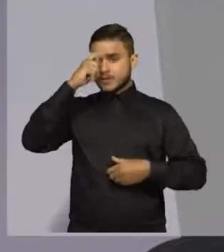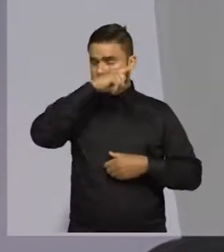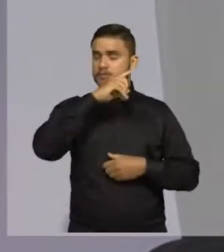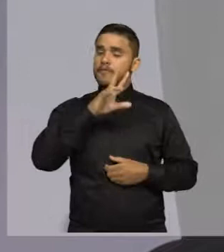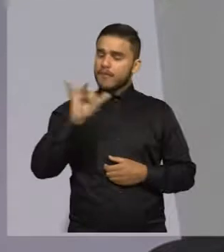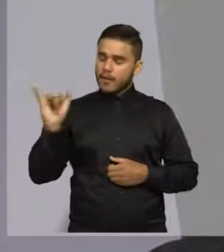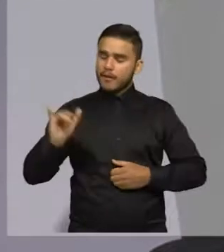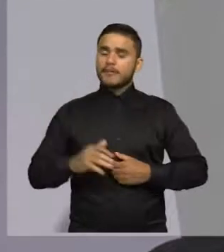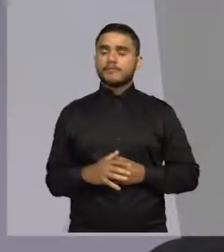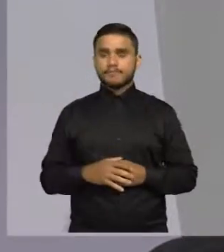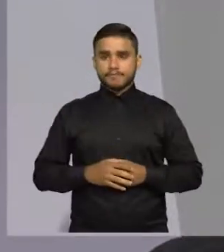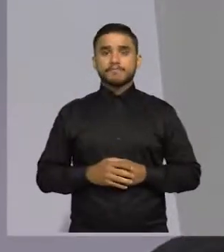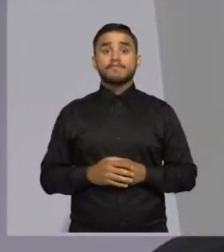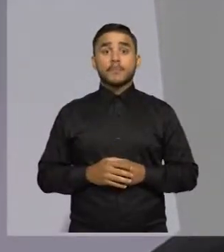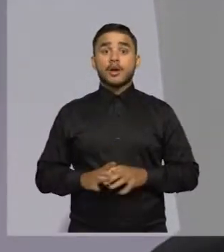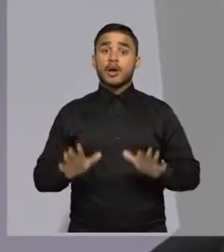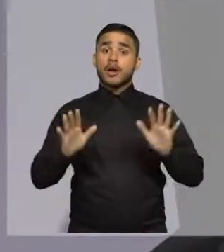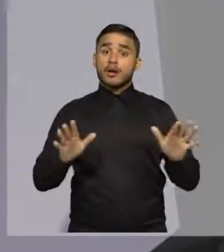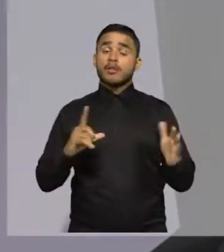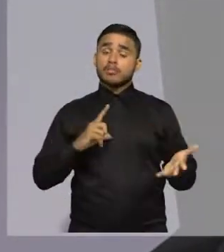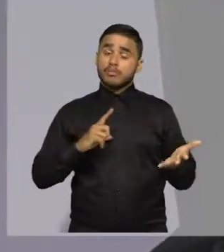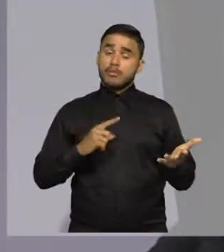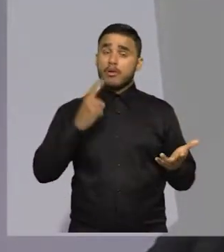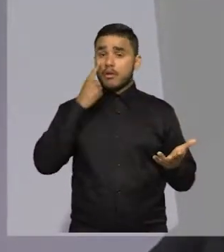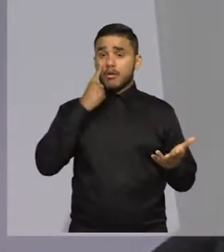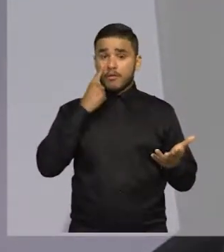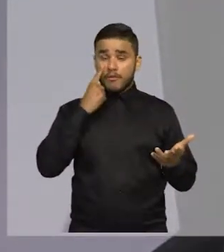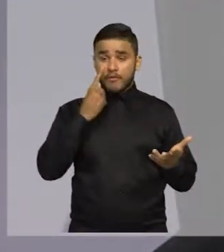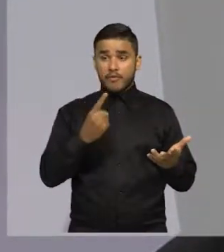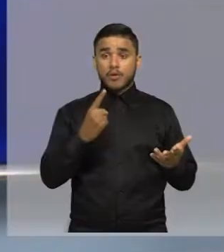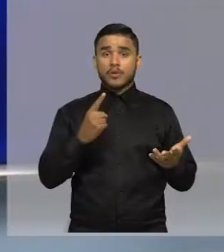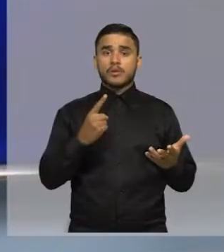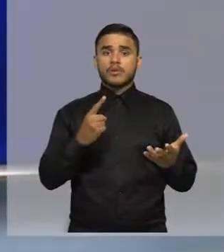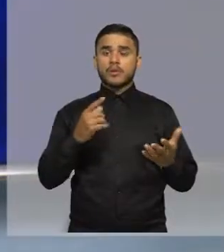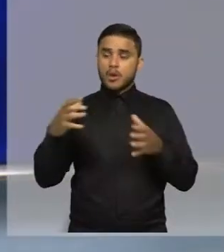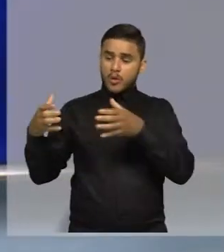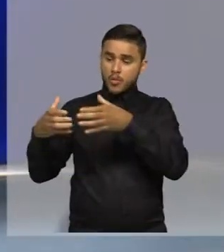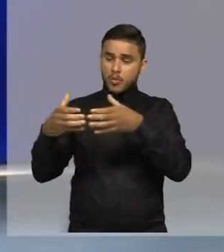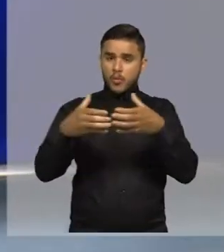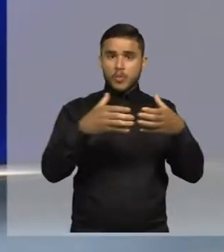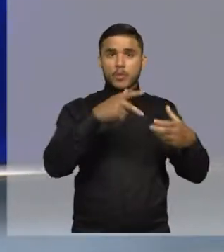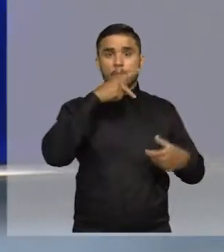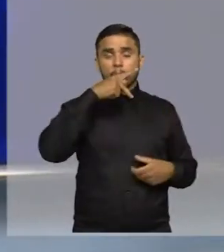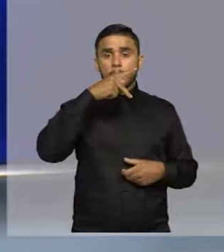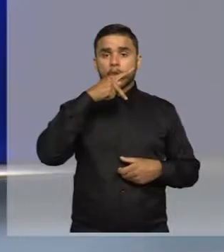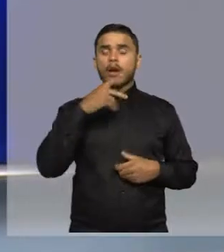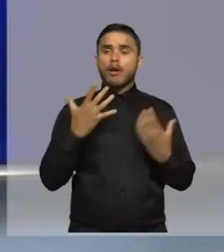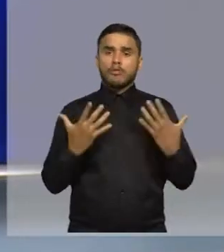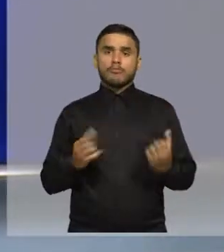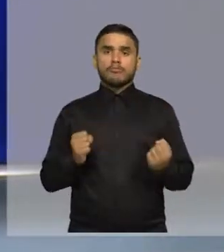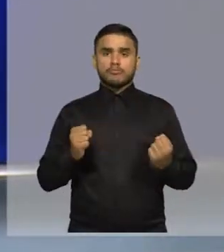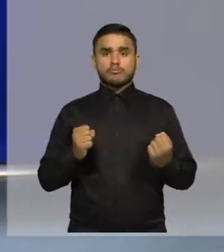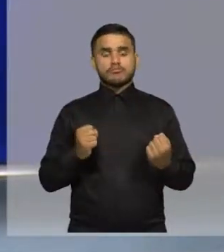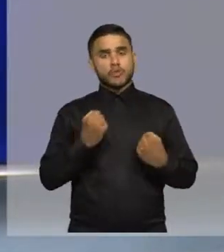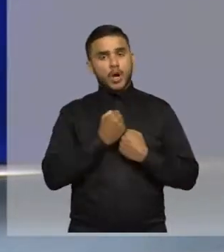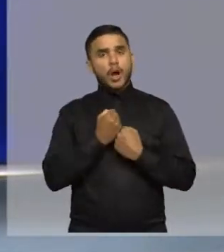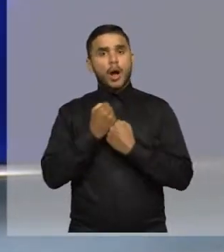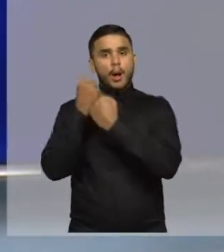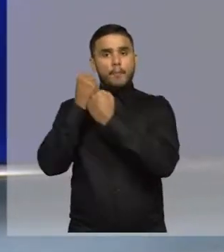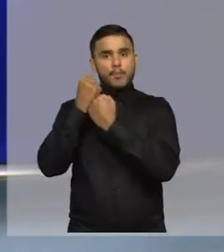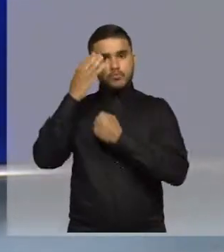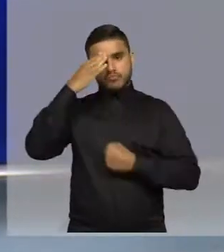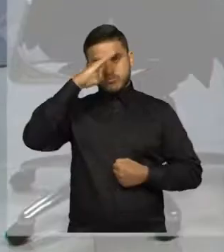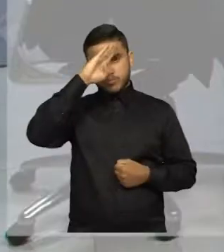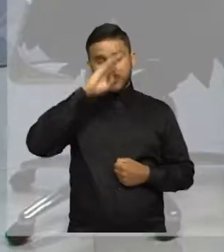dificuldades, porque, embora a tendência dos nossos partidos seja aderir ao